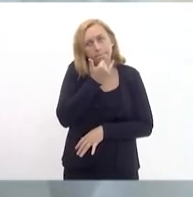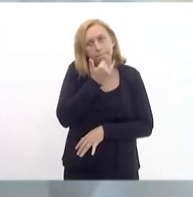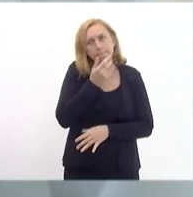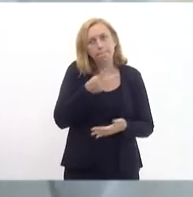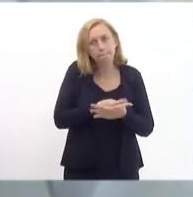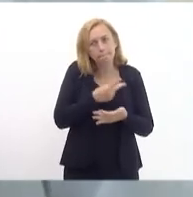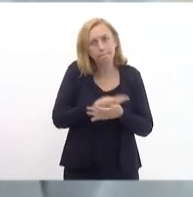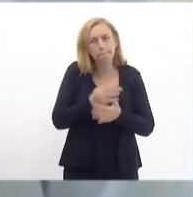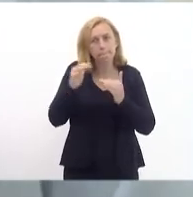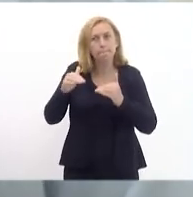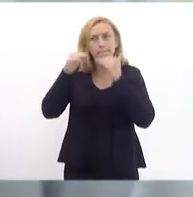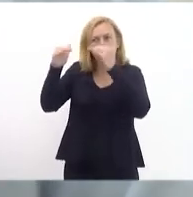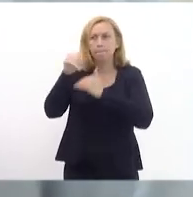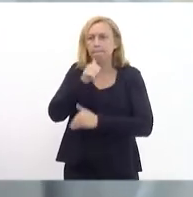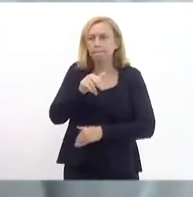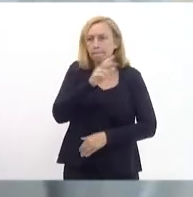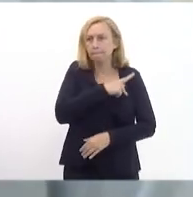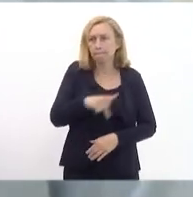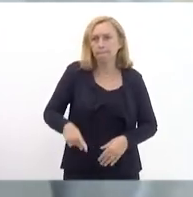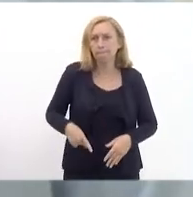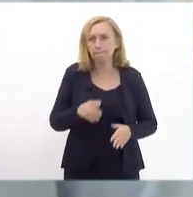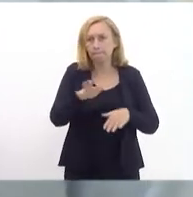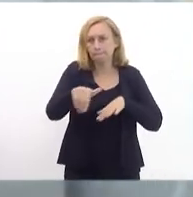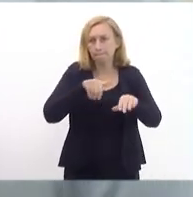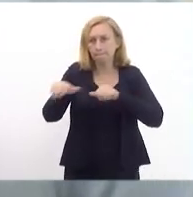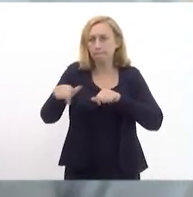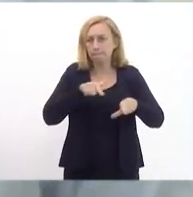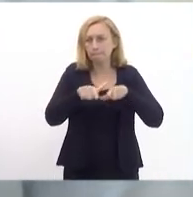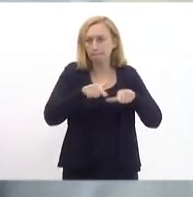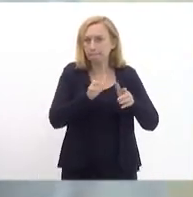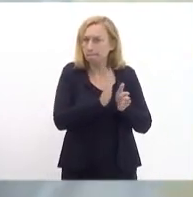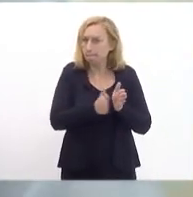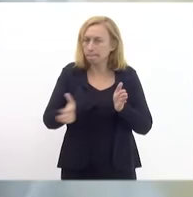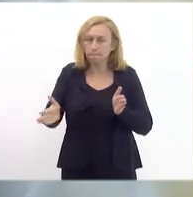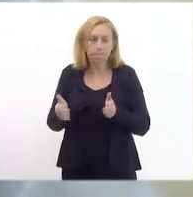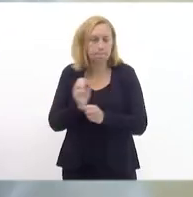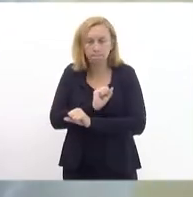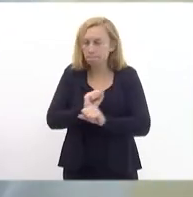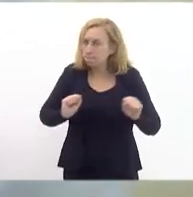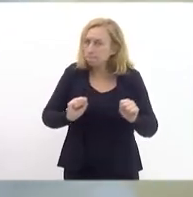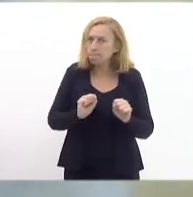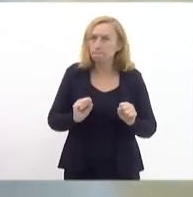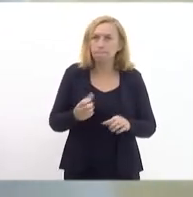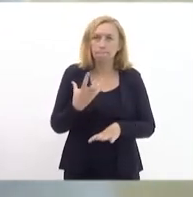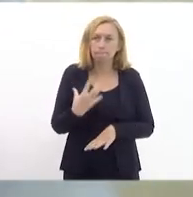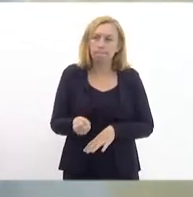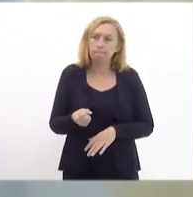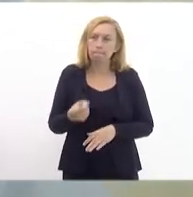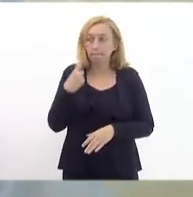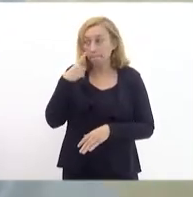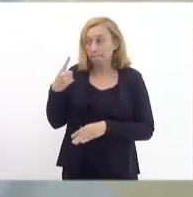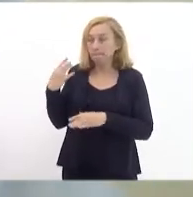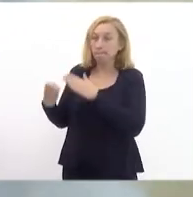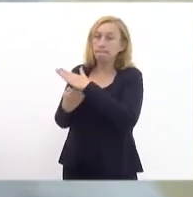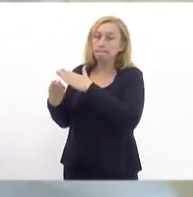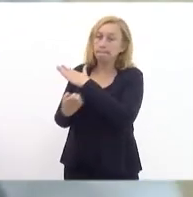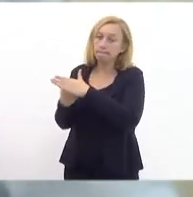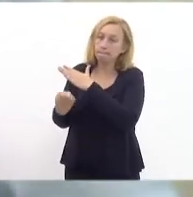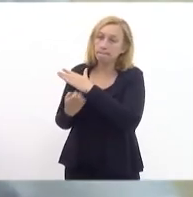Vossa Excelência chama os trabalhos à ordem, porque é possível. Mesmo empresas tão